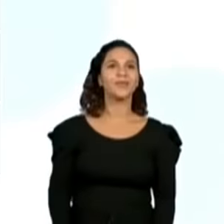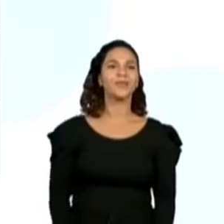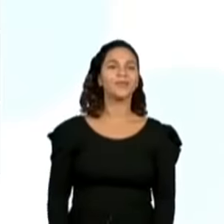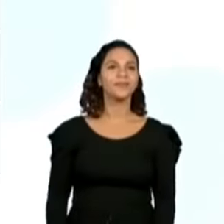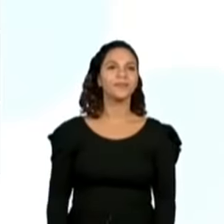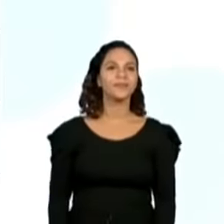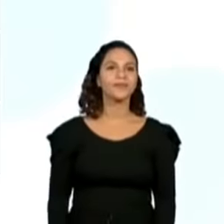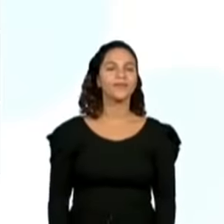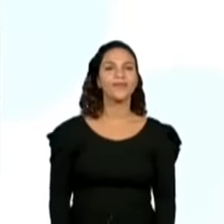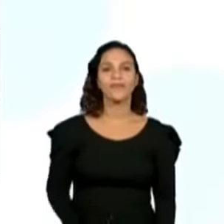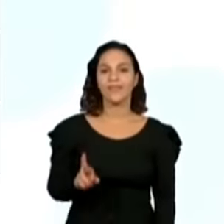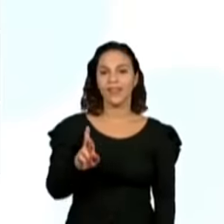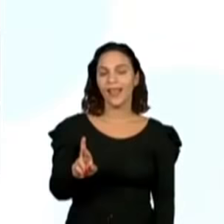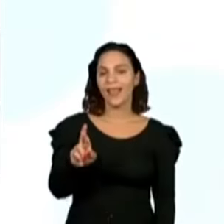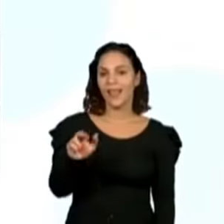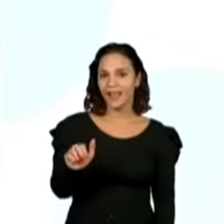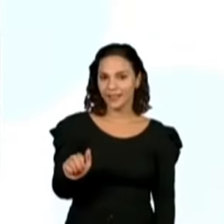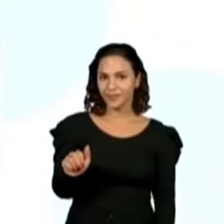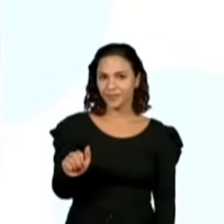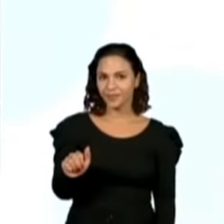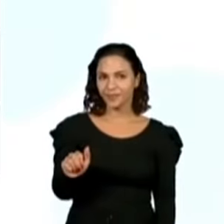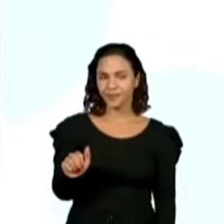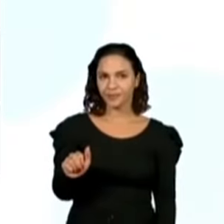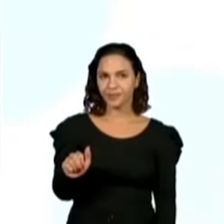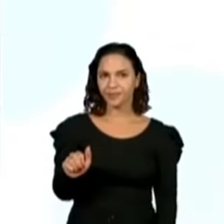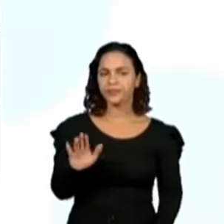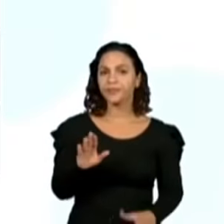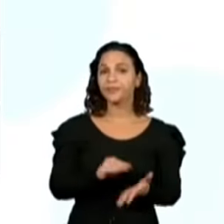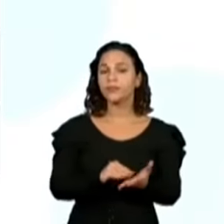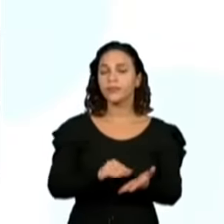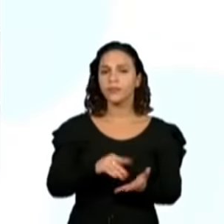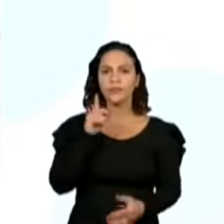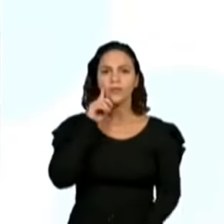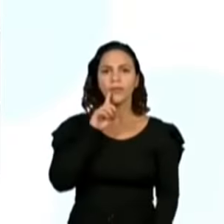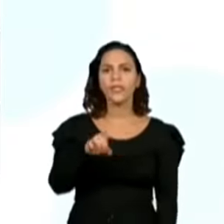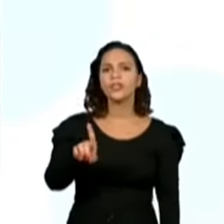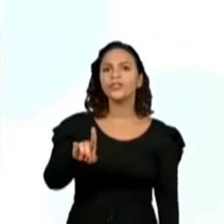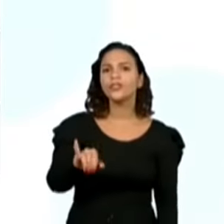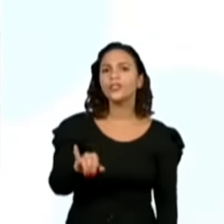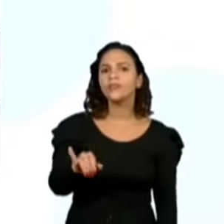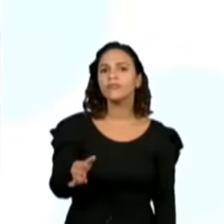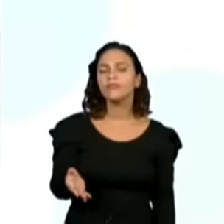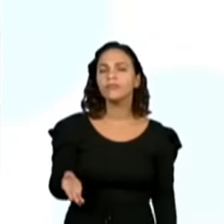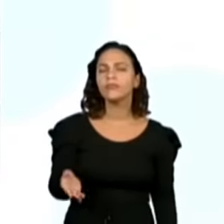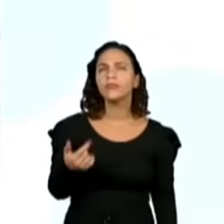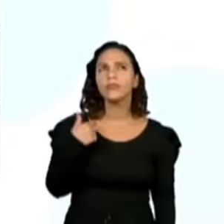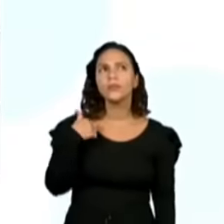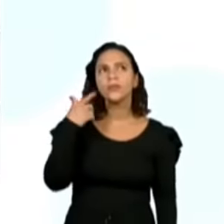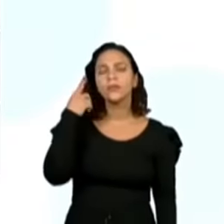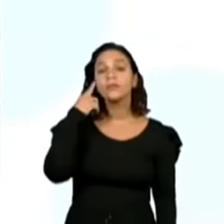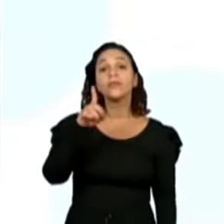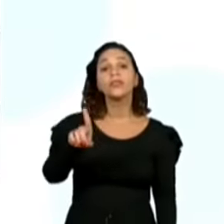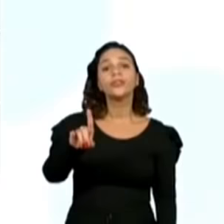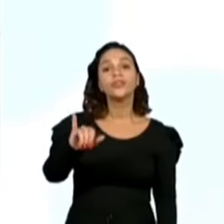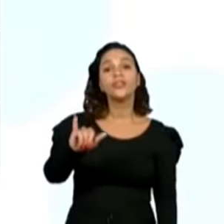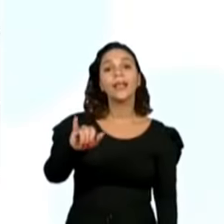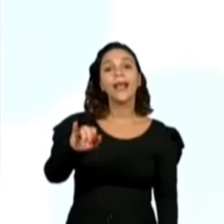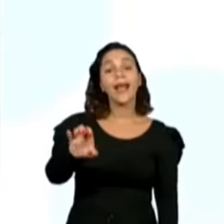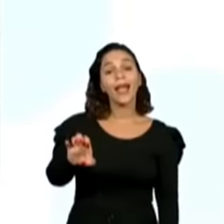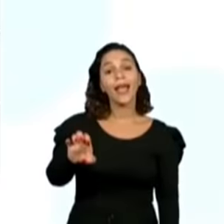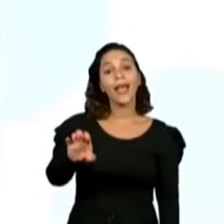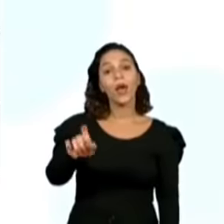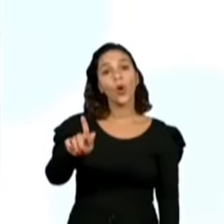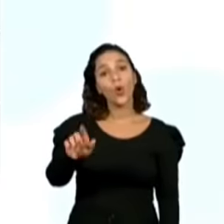Então, Rá. Rá. E mas, o puxa, Di? Preciso completar. Rádio. Lembro do nome do Diego. Ou